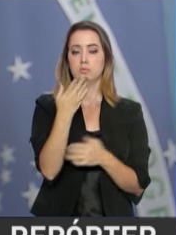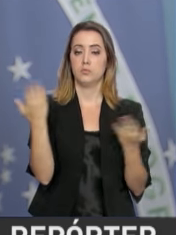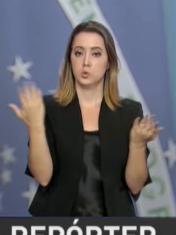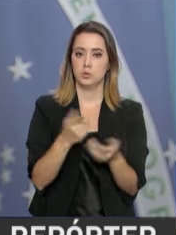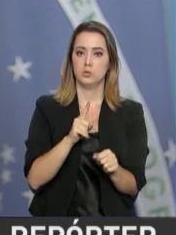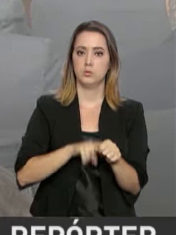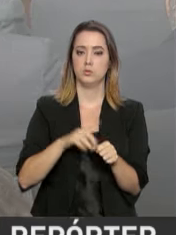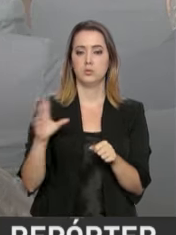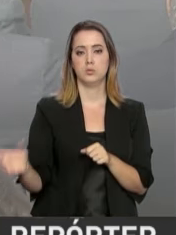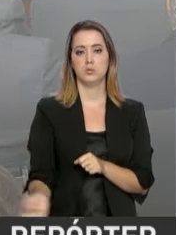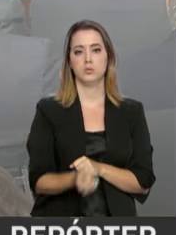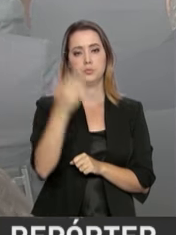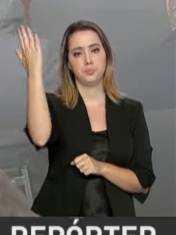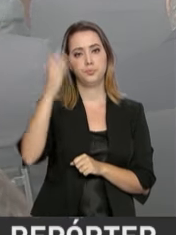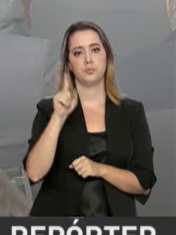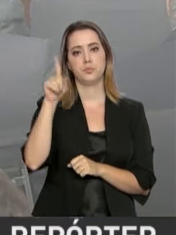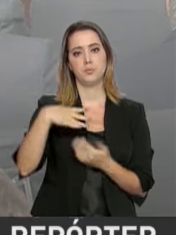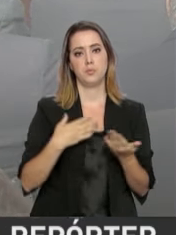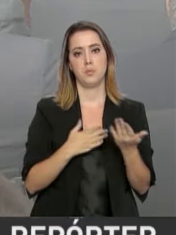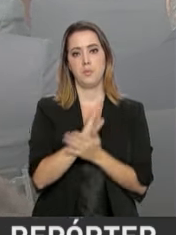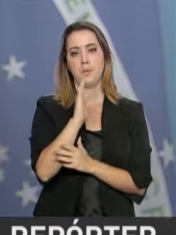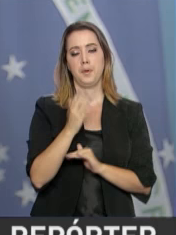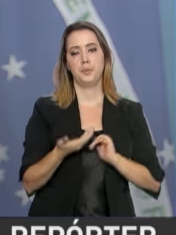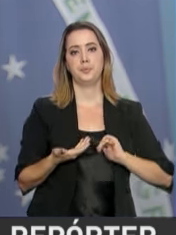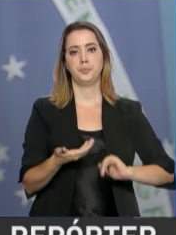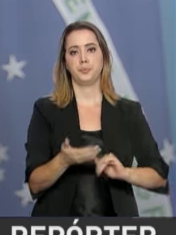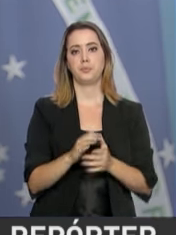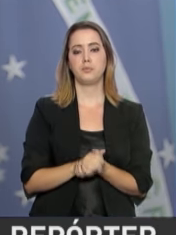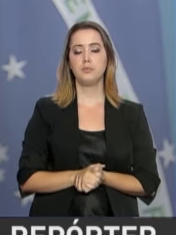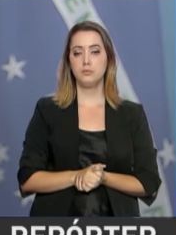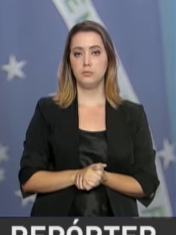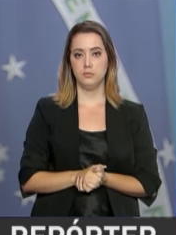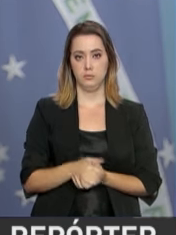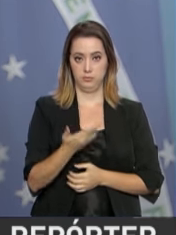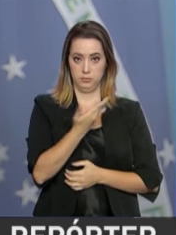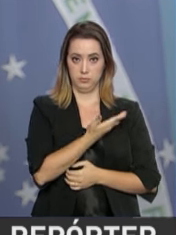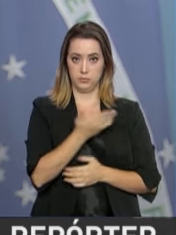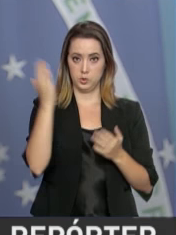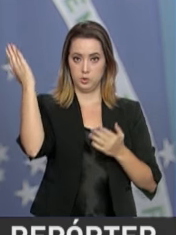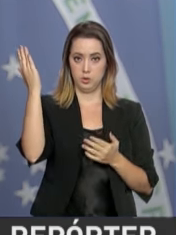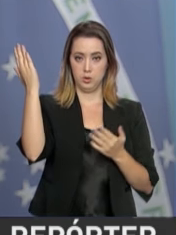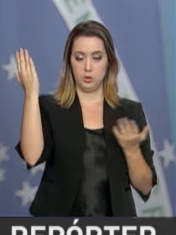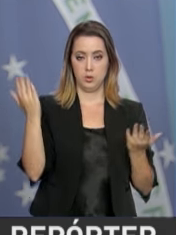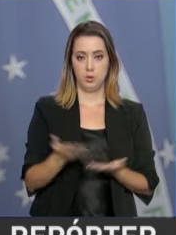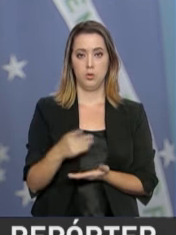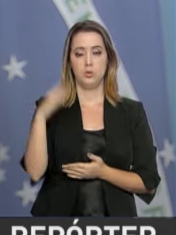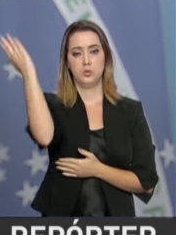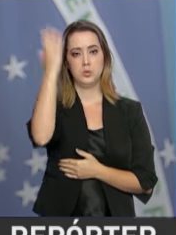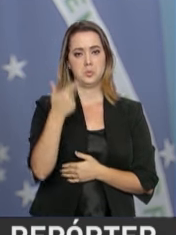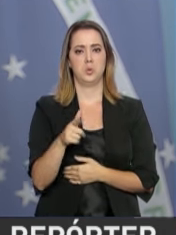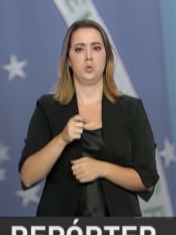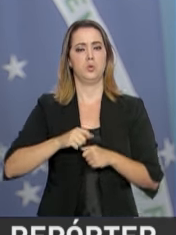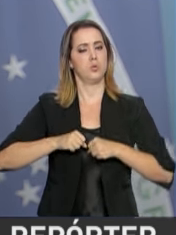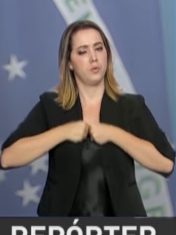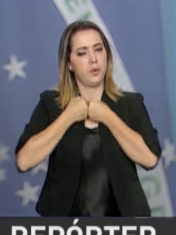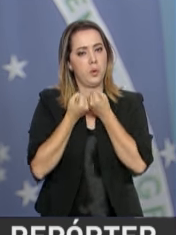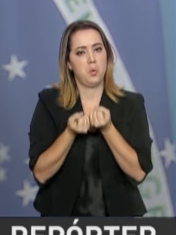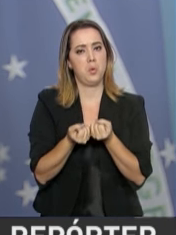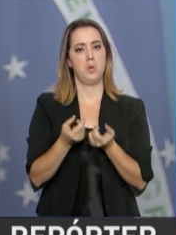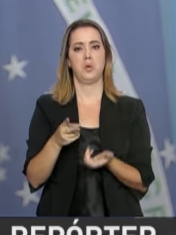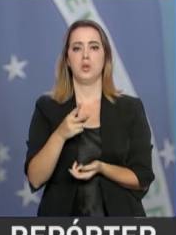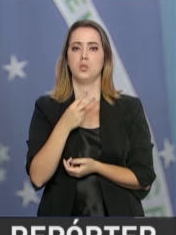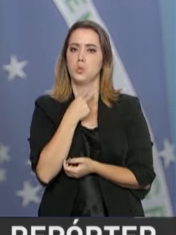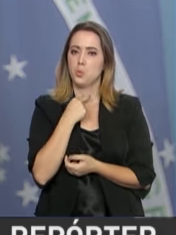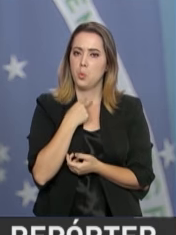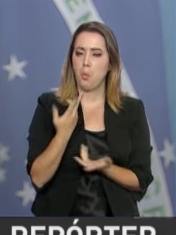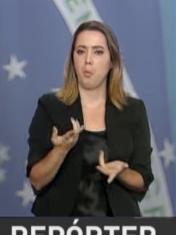o país da recessão foi aprovada pelo Congresso. Hoje no Brasil, se você não tiver coragem, você não consegue governar. Se